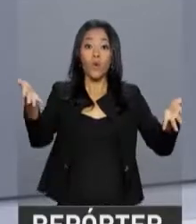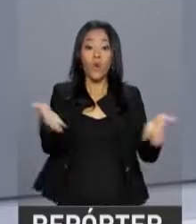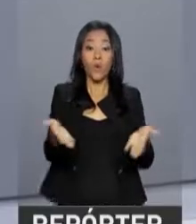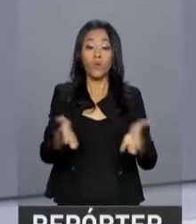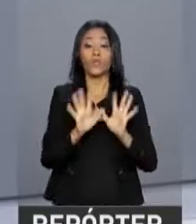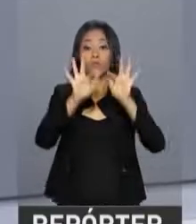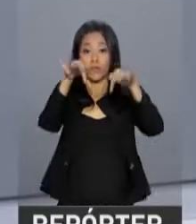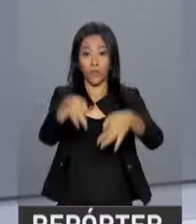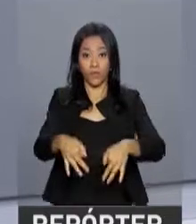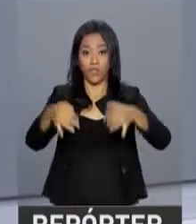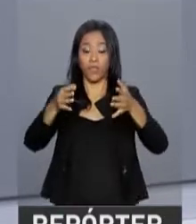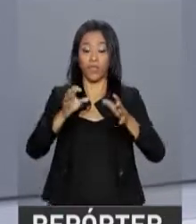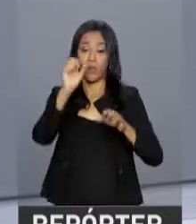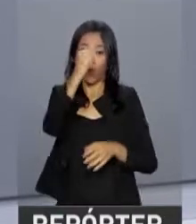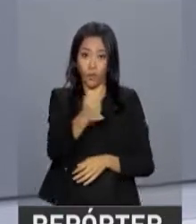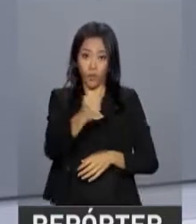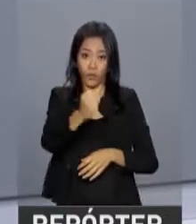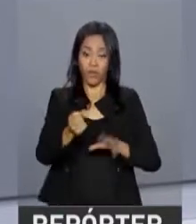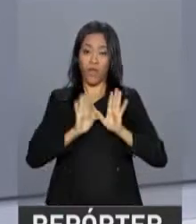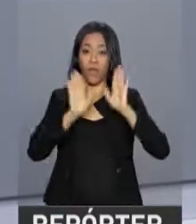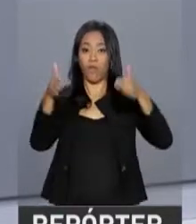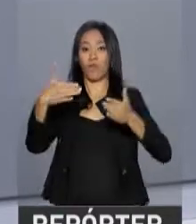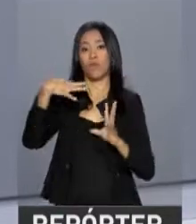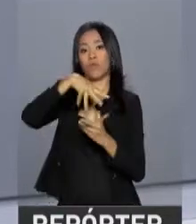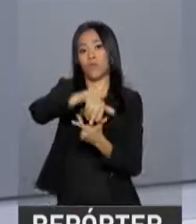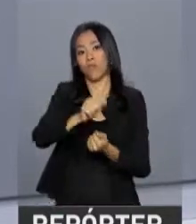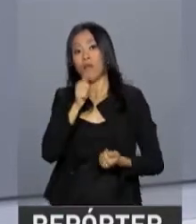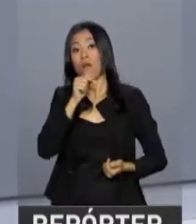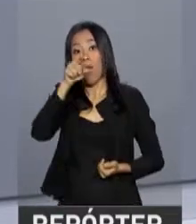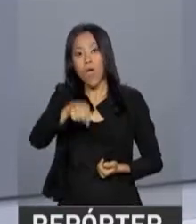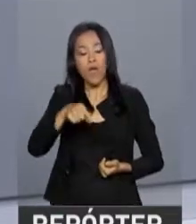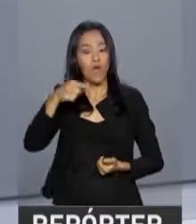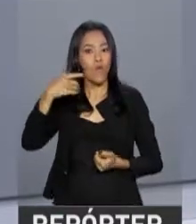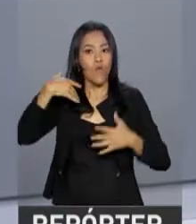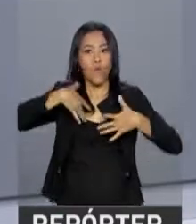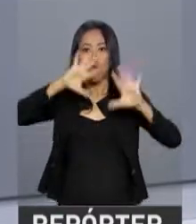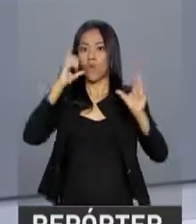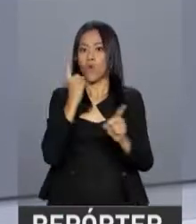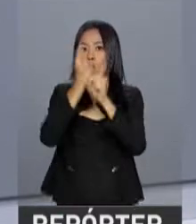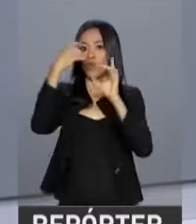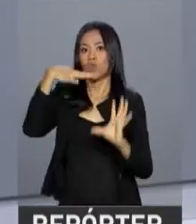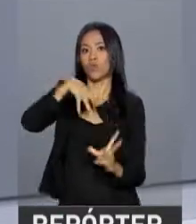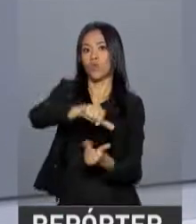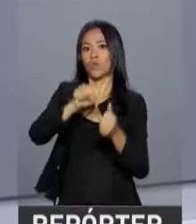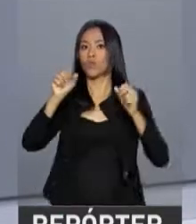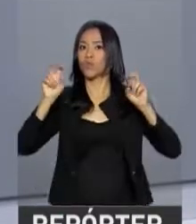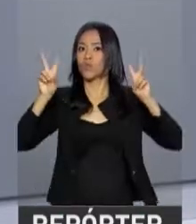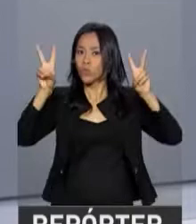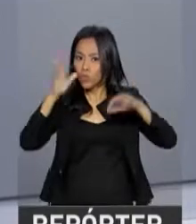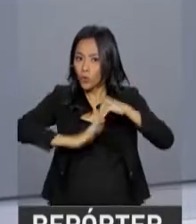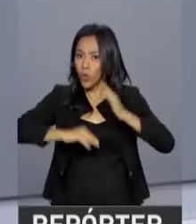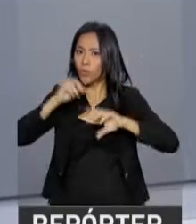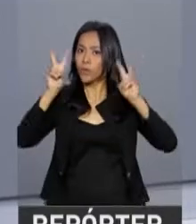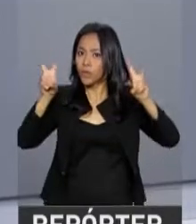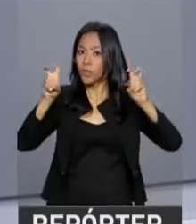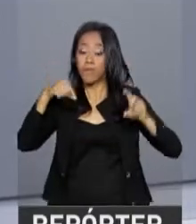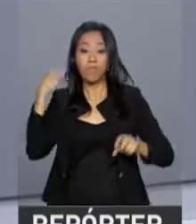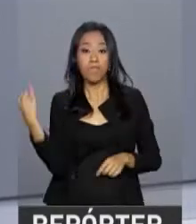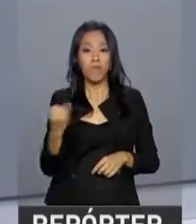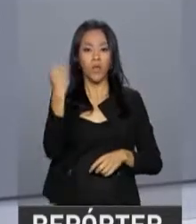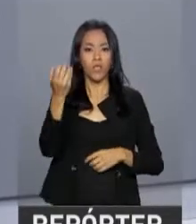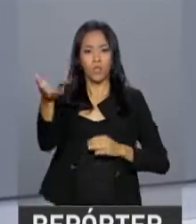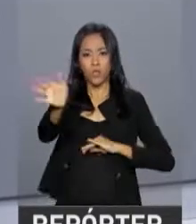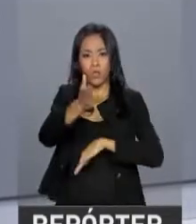o 8º Fórum Mundial da Água. Esse que é o maior evento do mundo sobre o assunto, tem sido importante para trocar